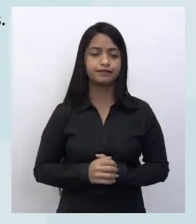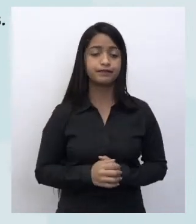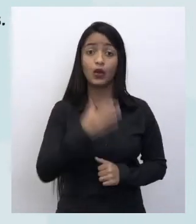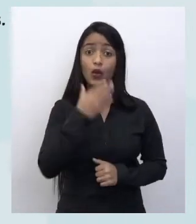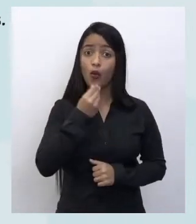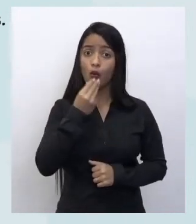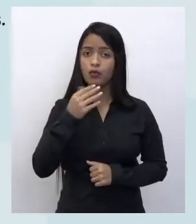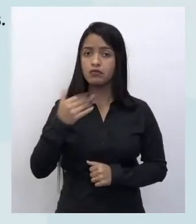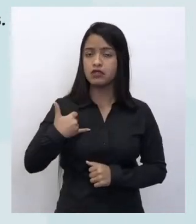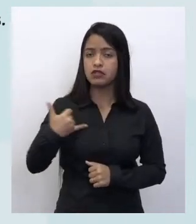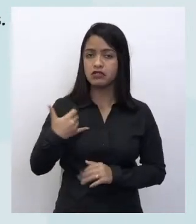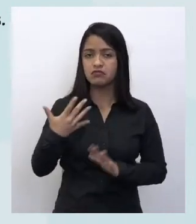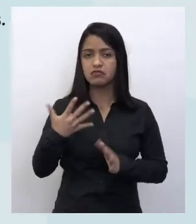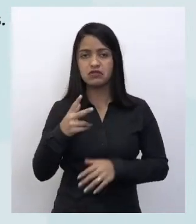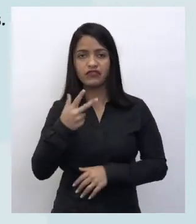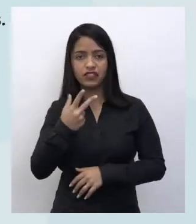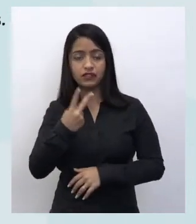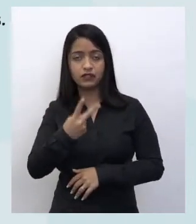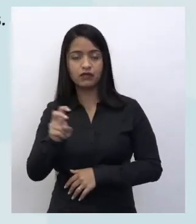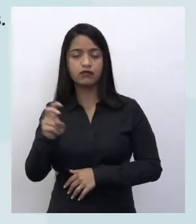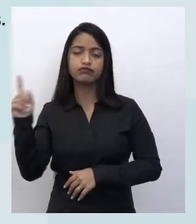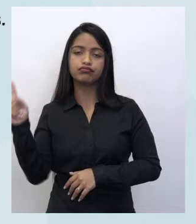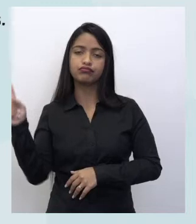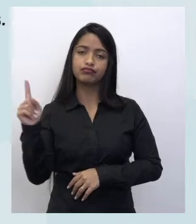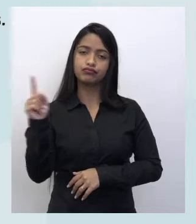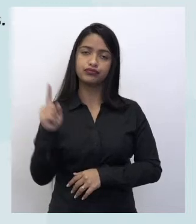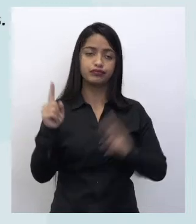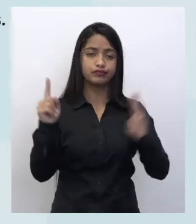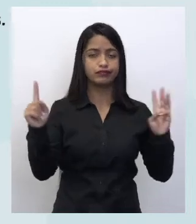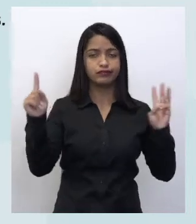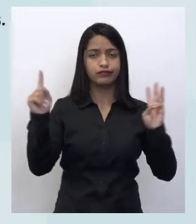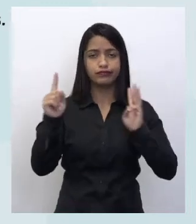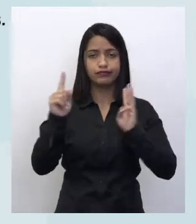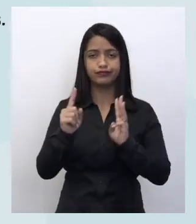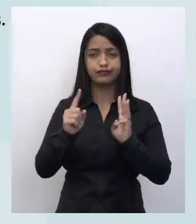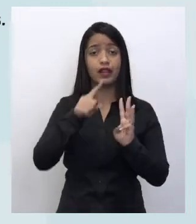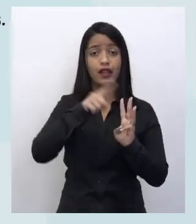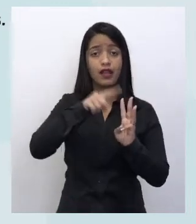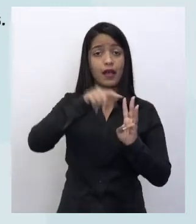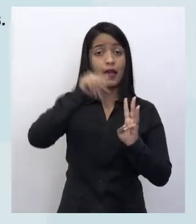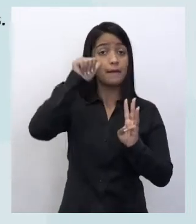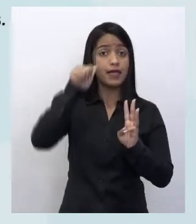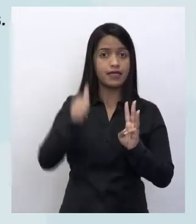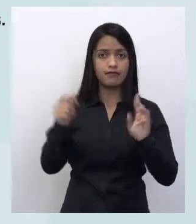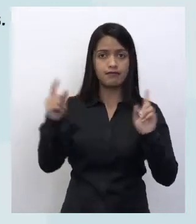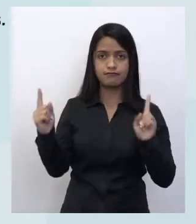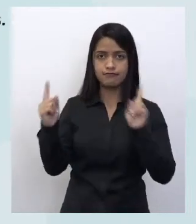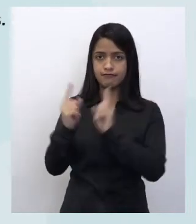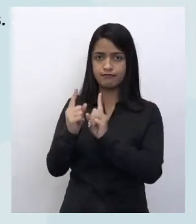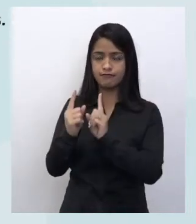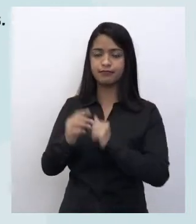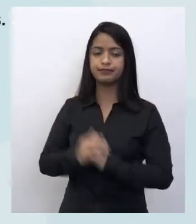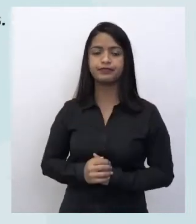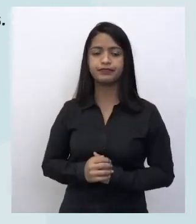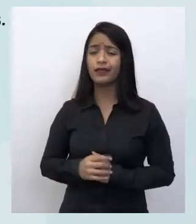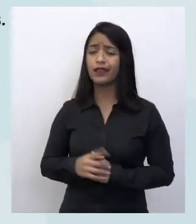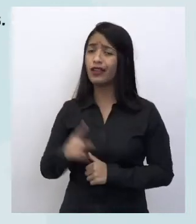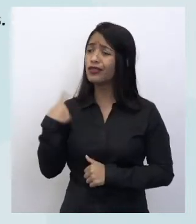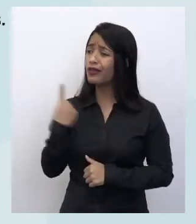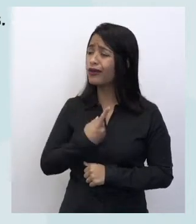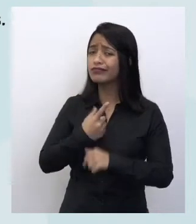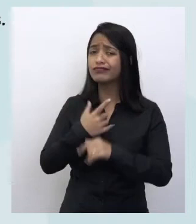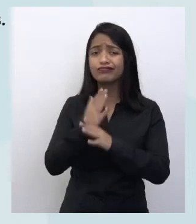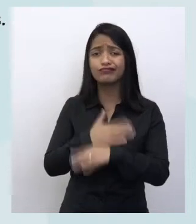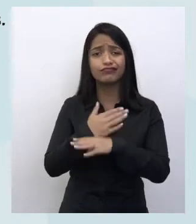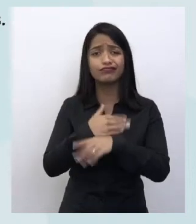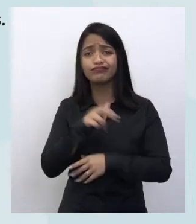meia idade caminhando na direção dos três. Pedrinho foi-lhe ao encontro. Meu senhor, andamos perdidos por essas